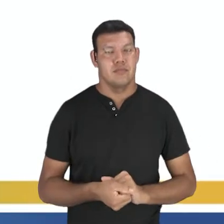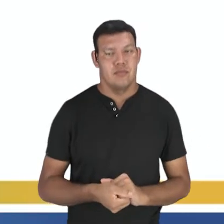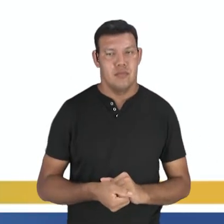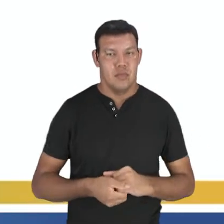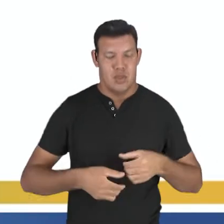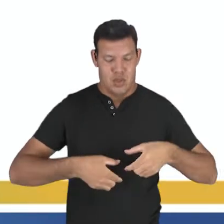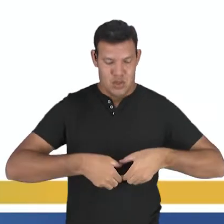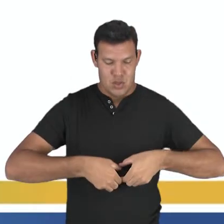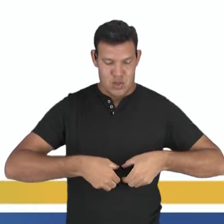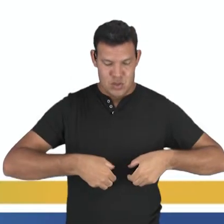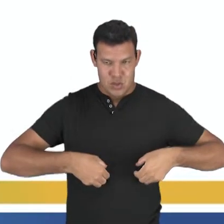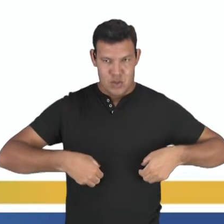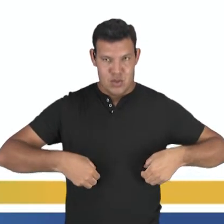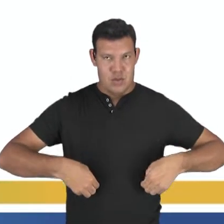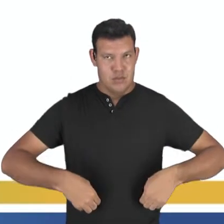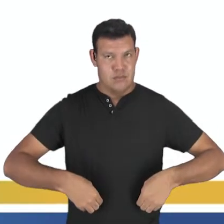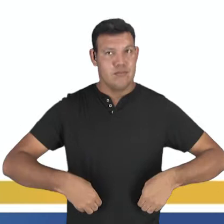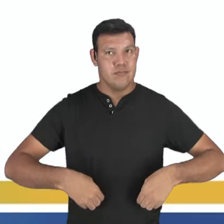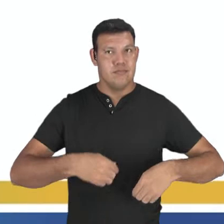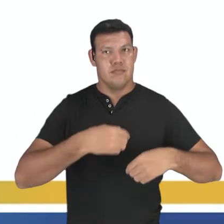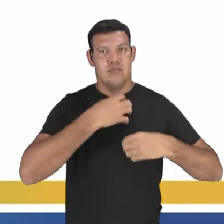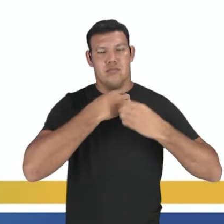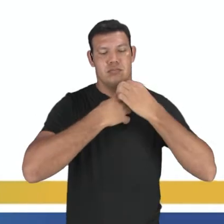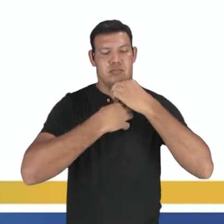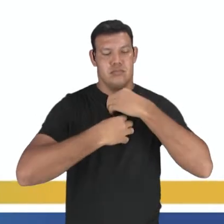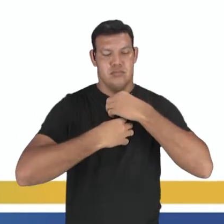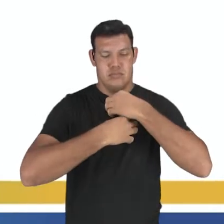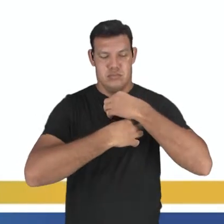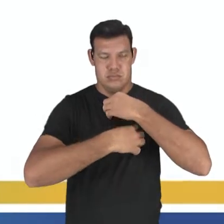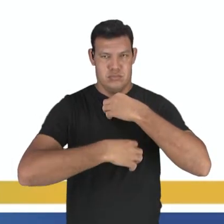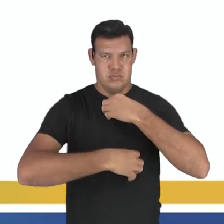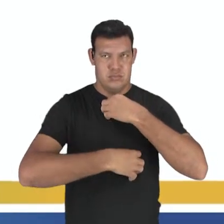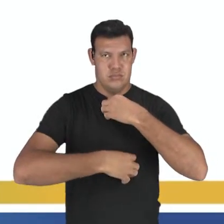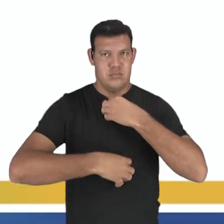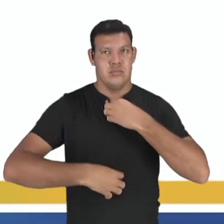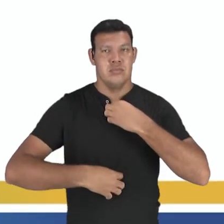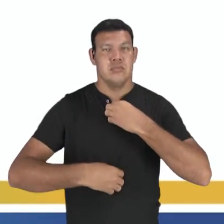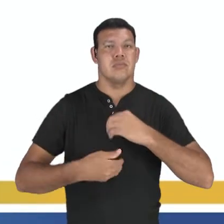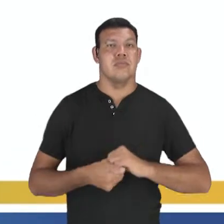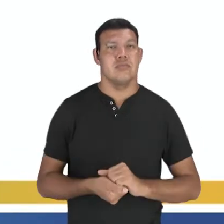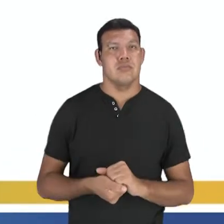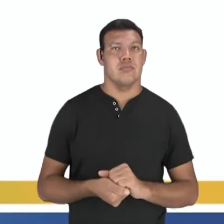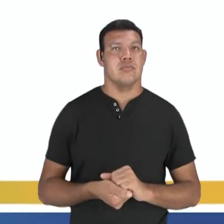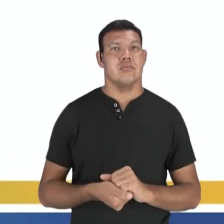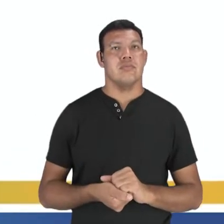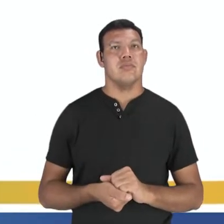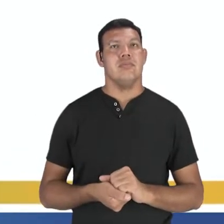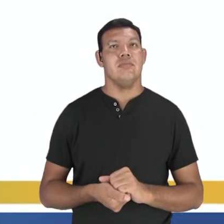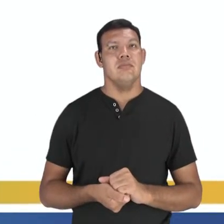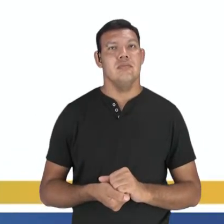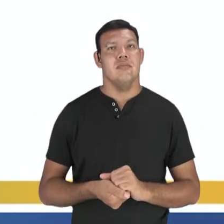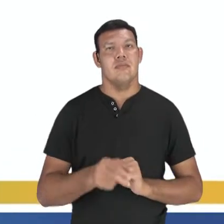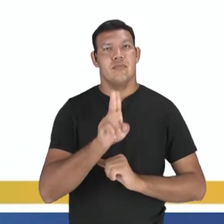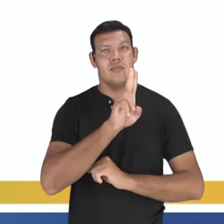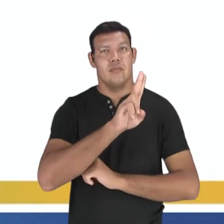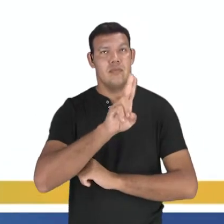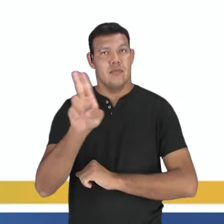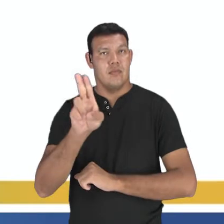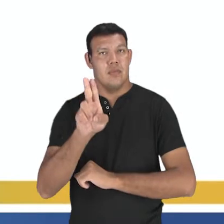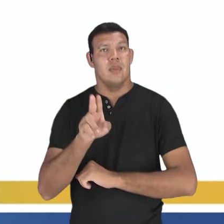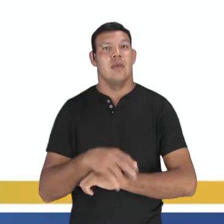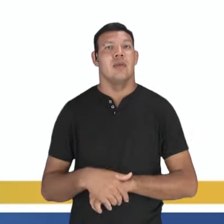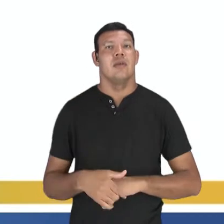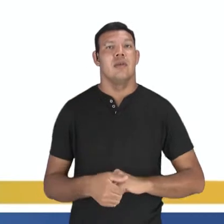em outros sistemas, como é o sistema digestório. Vocês podem ver que a gente tem aí, então, tecido muscular estriado esquelético, o